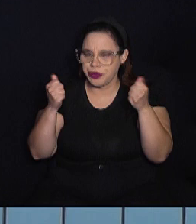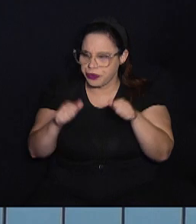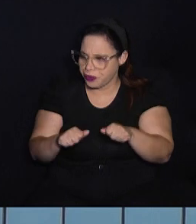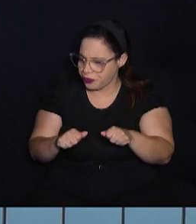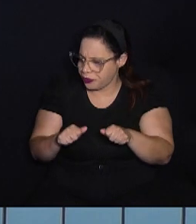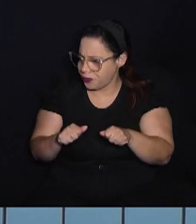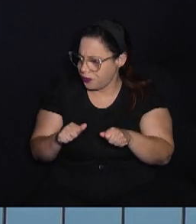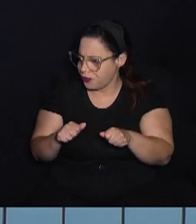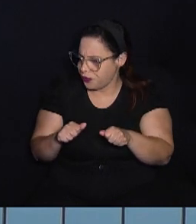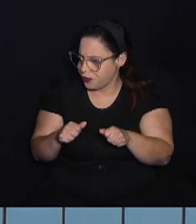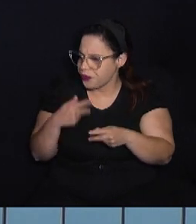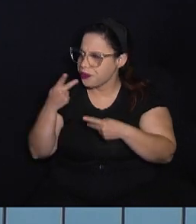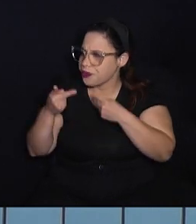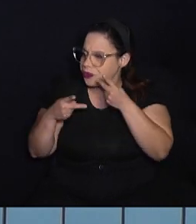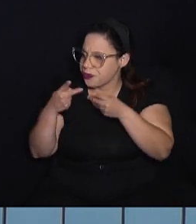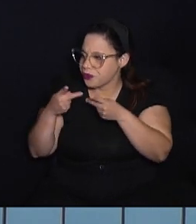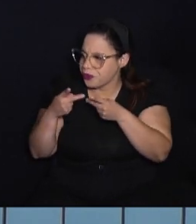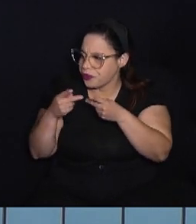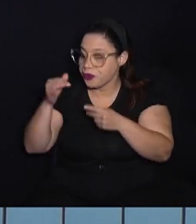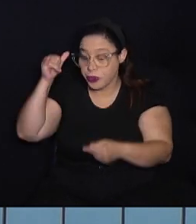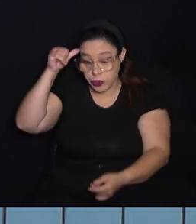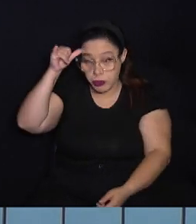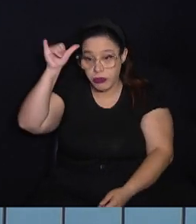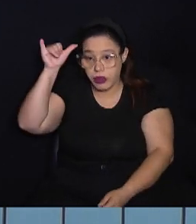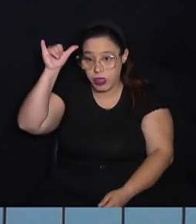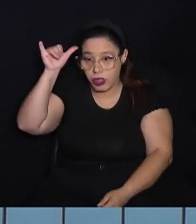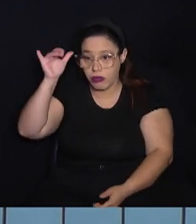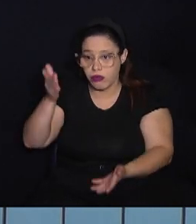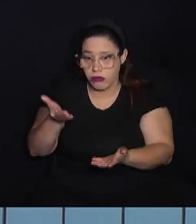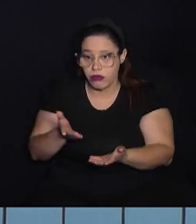a gente falar também sobre prevenção?